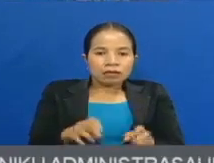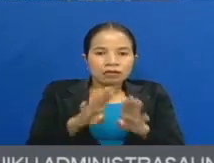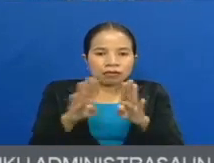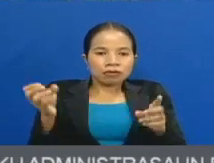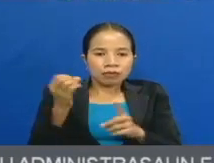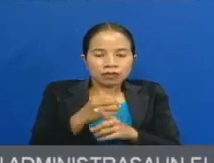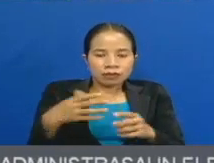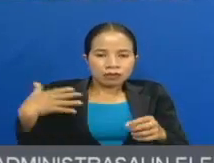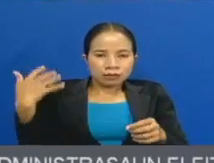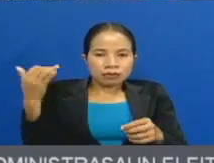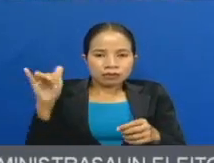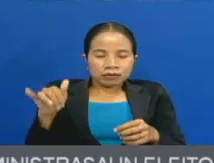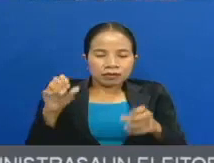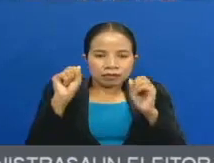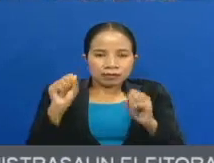ter jovens, se não tiver,